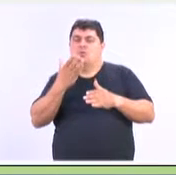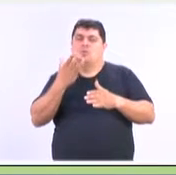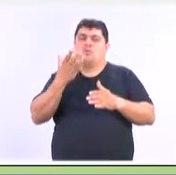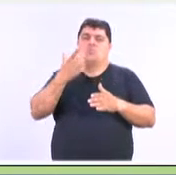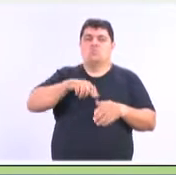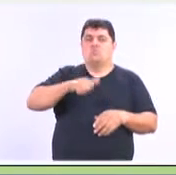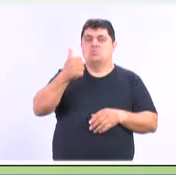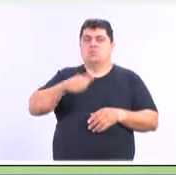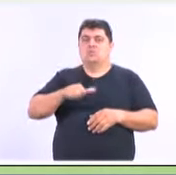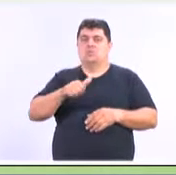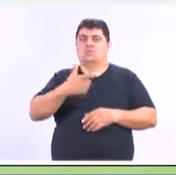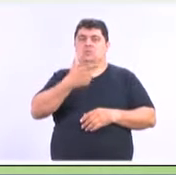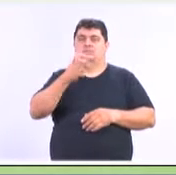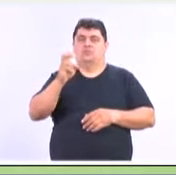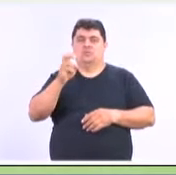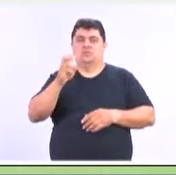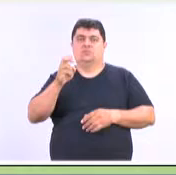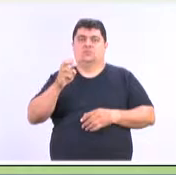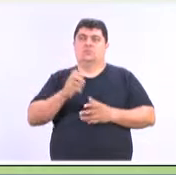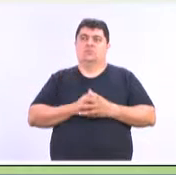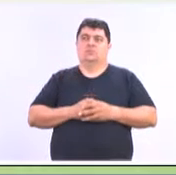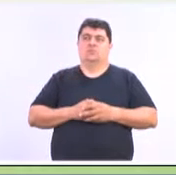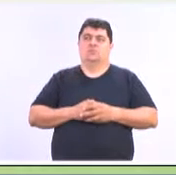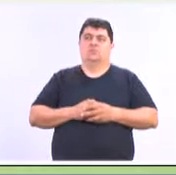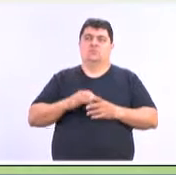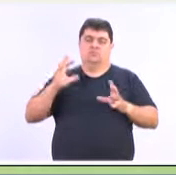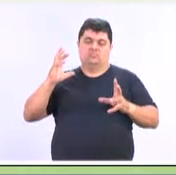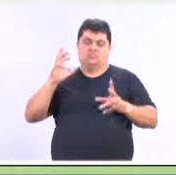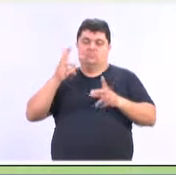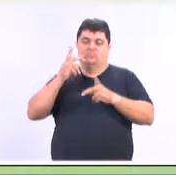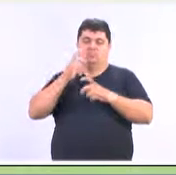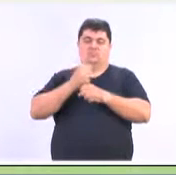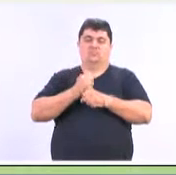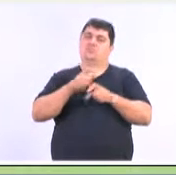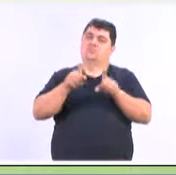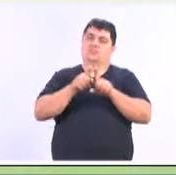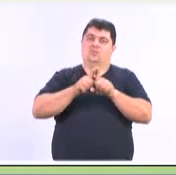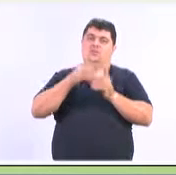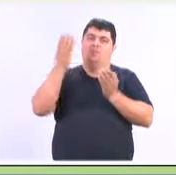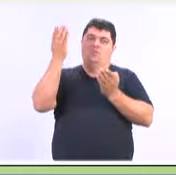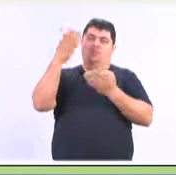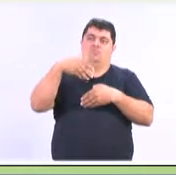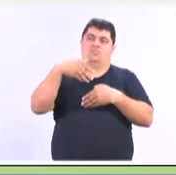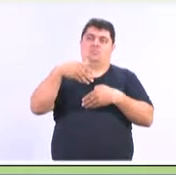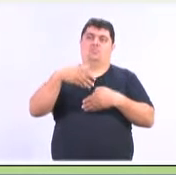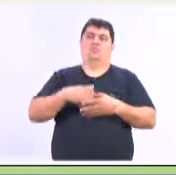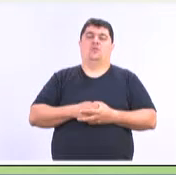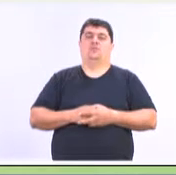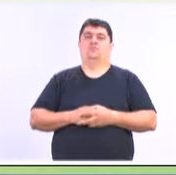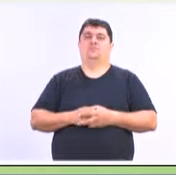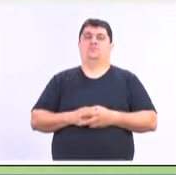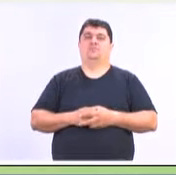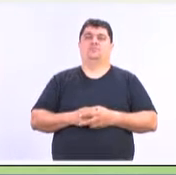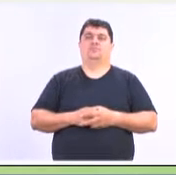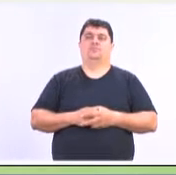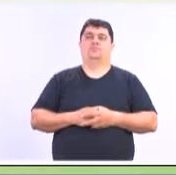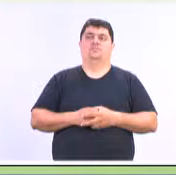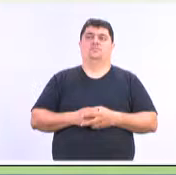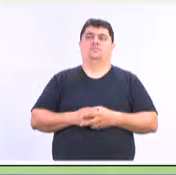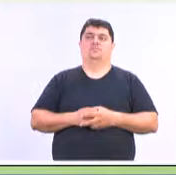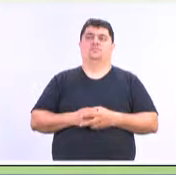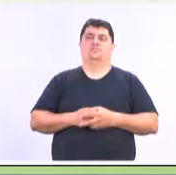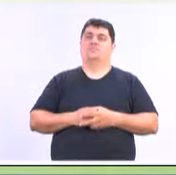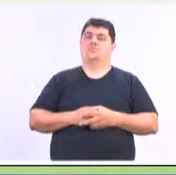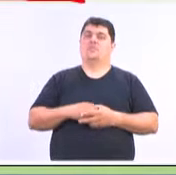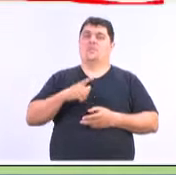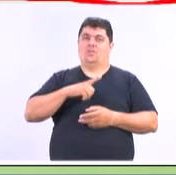no dia 25/3, o dia mais esperado, nós vamos ter uma revisão, uma breve revisão do conteúdo e a tão esperada prova,